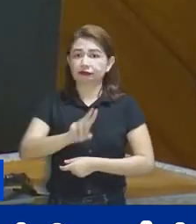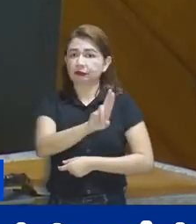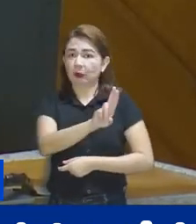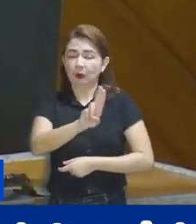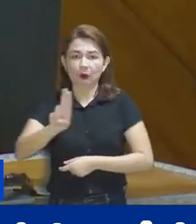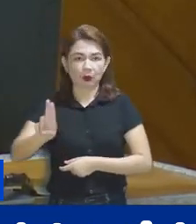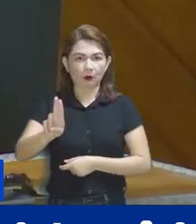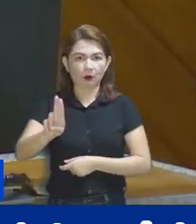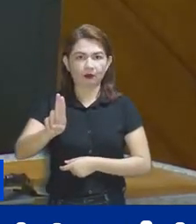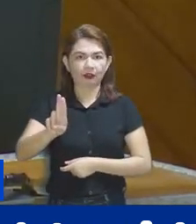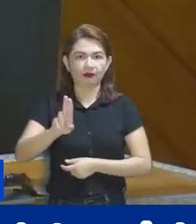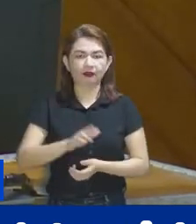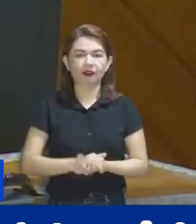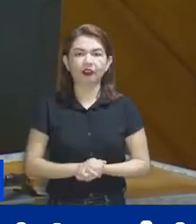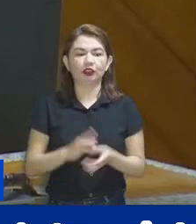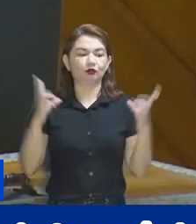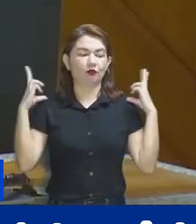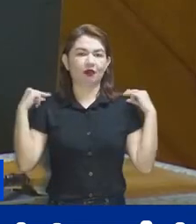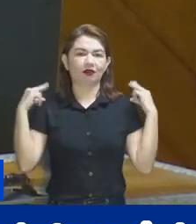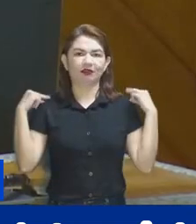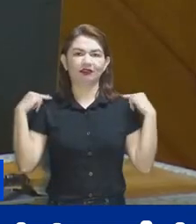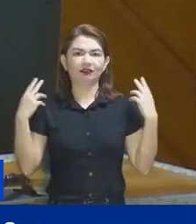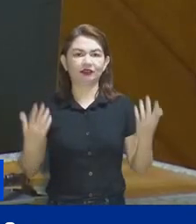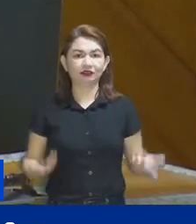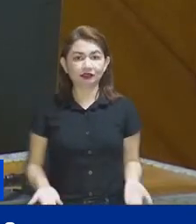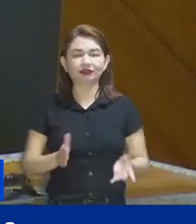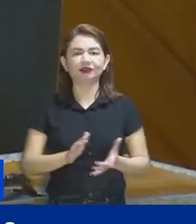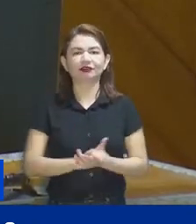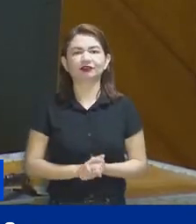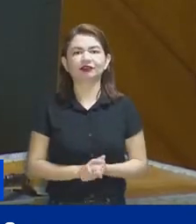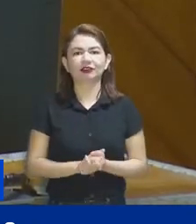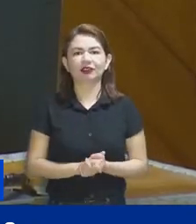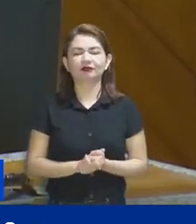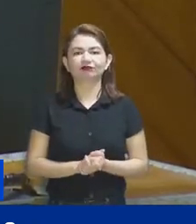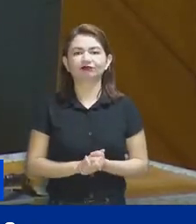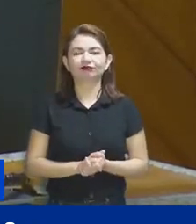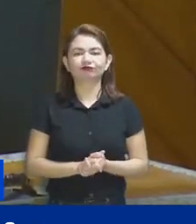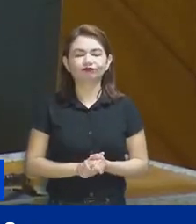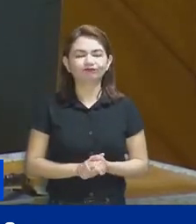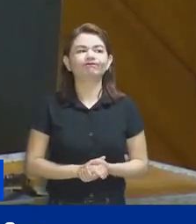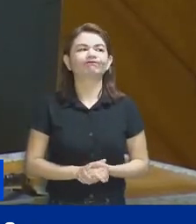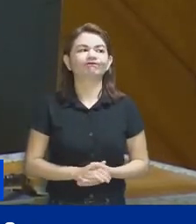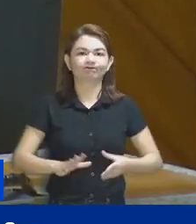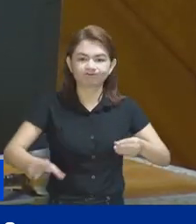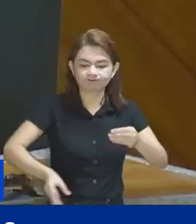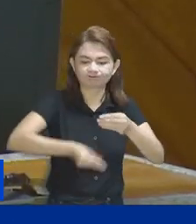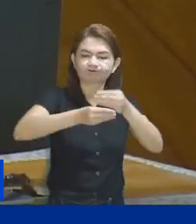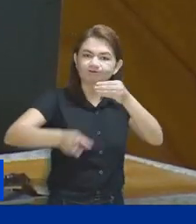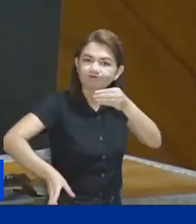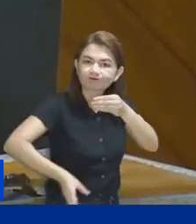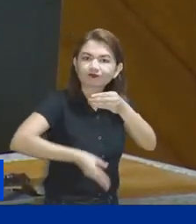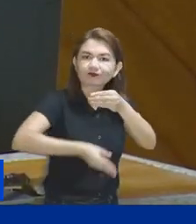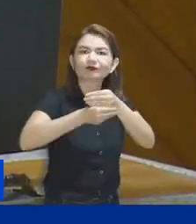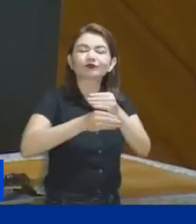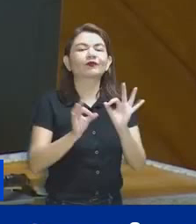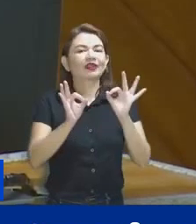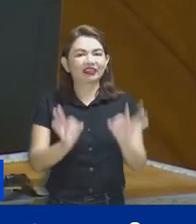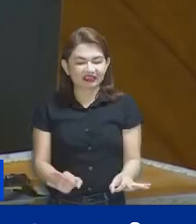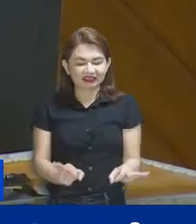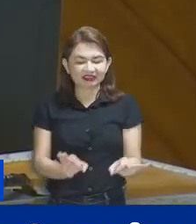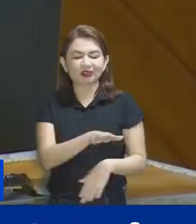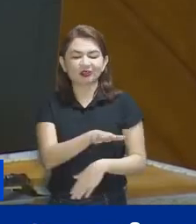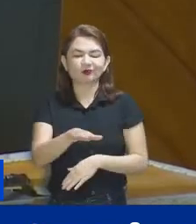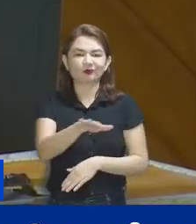do representado que conduzia o veículo, tudo a corroborar a situação de transporte irregular.